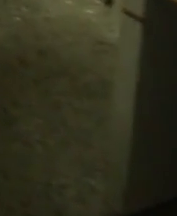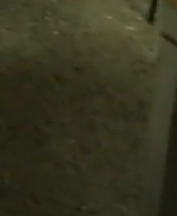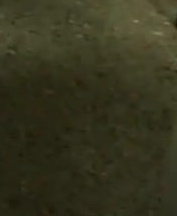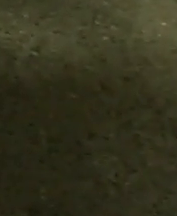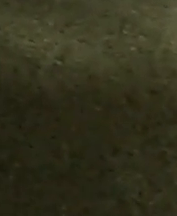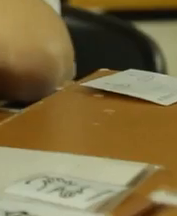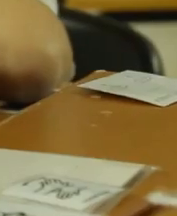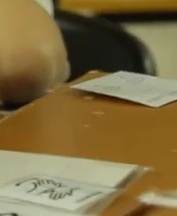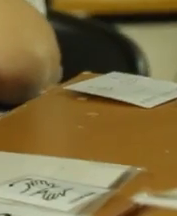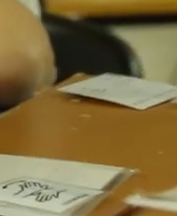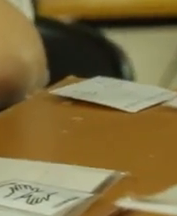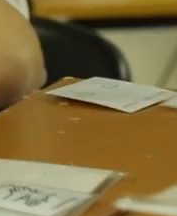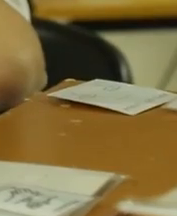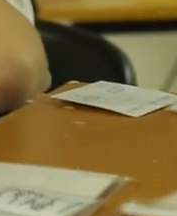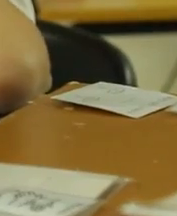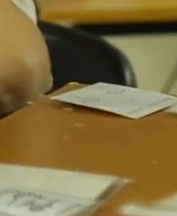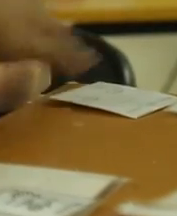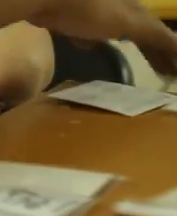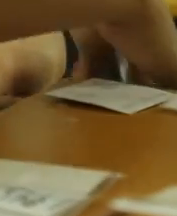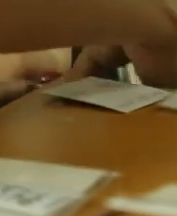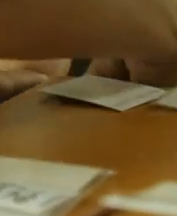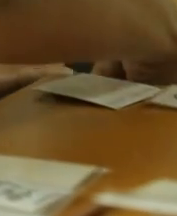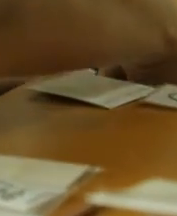de duas crianças.